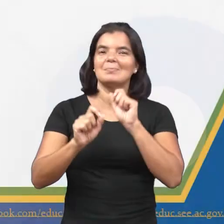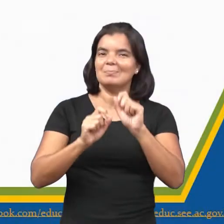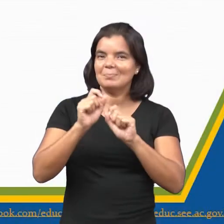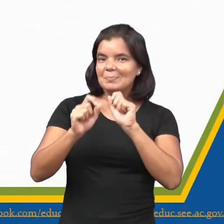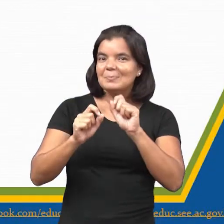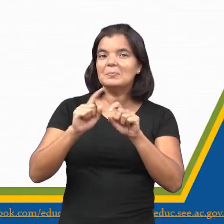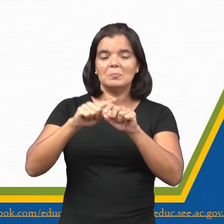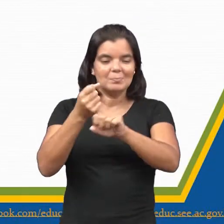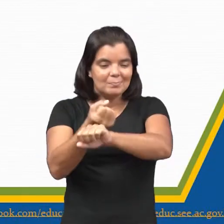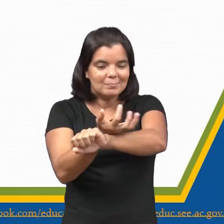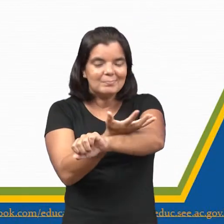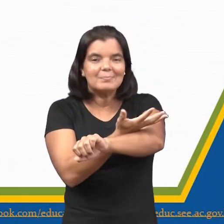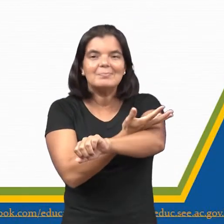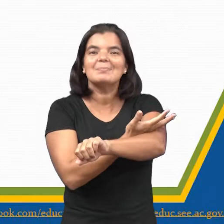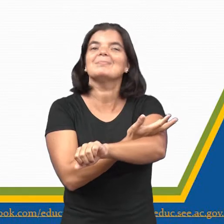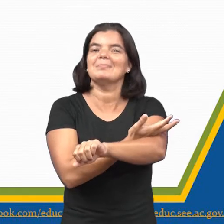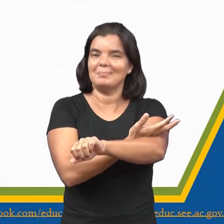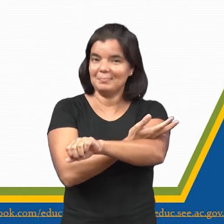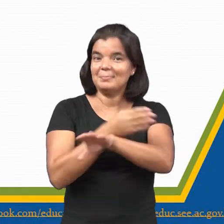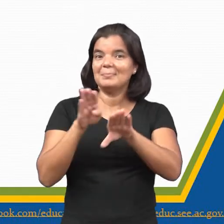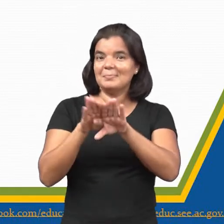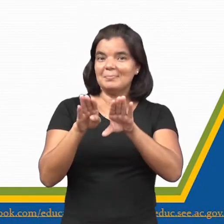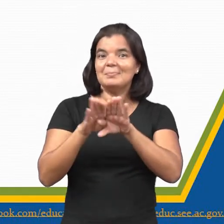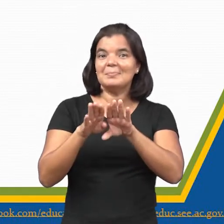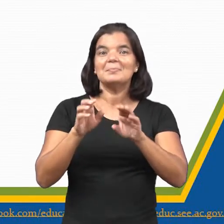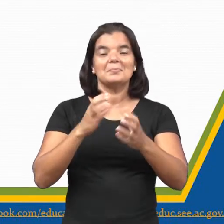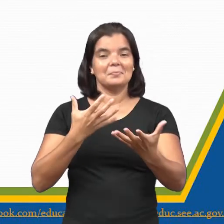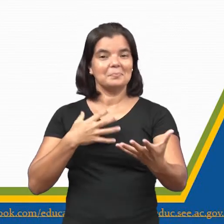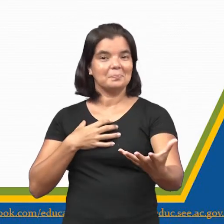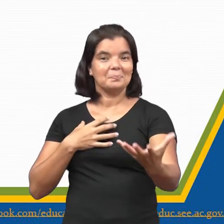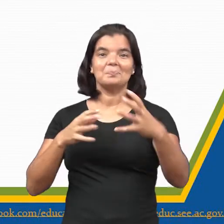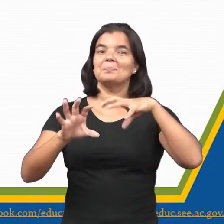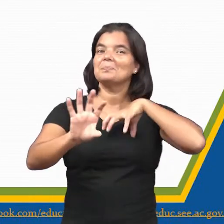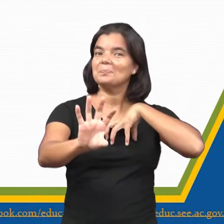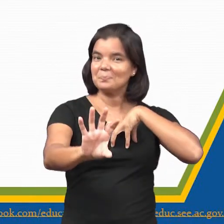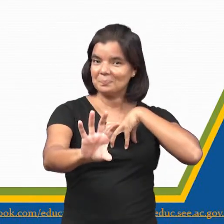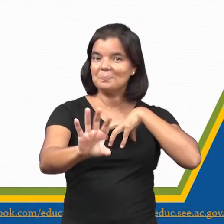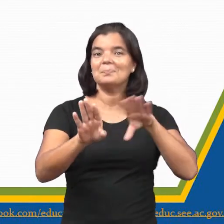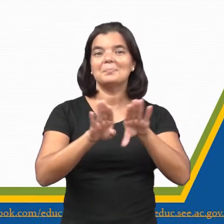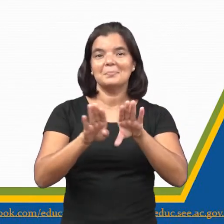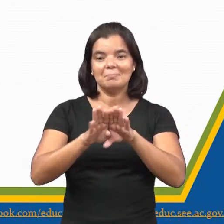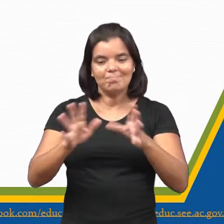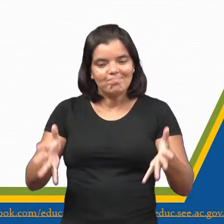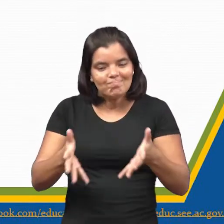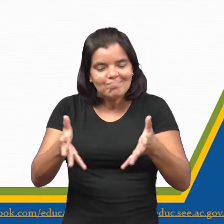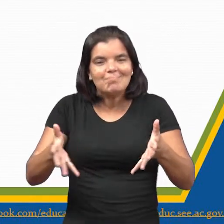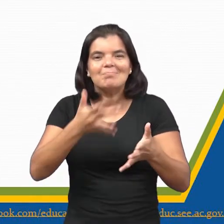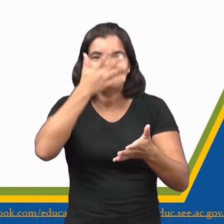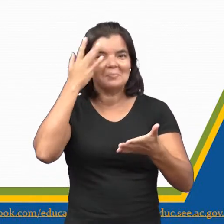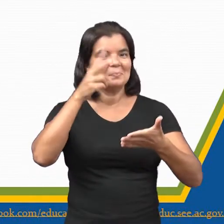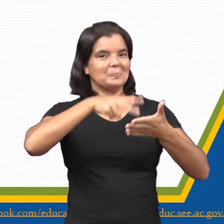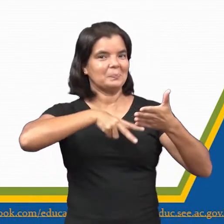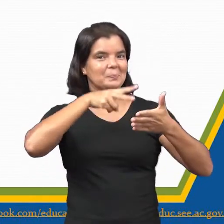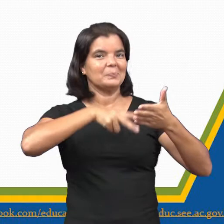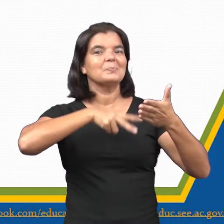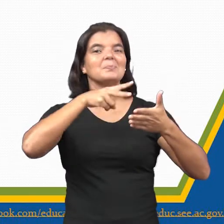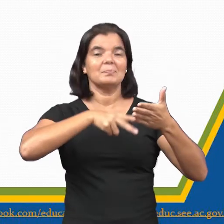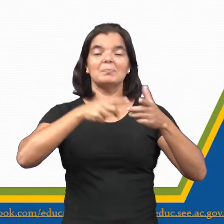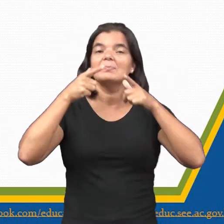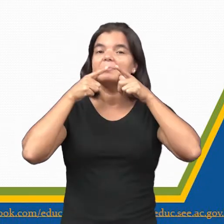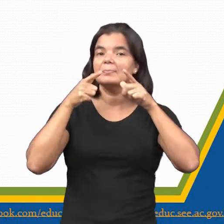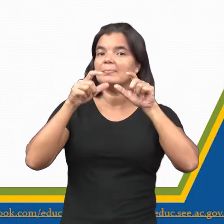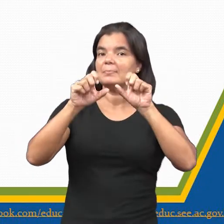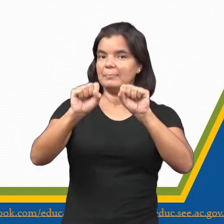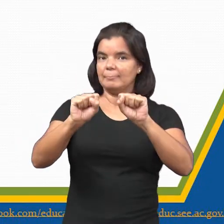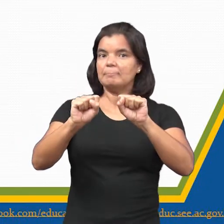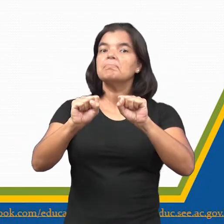carga emocional, ele estabelece empatia e emotiva o nosso leitor, ele tem os artifícios linguísticos